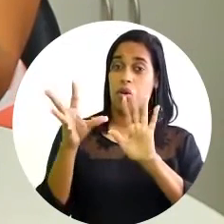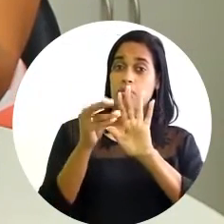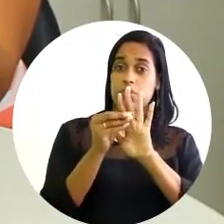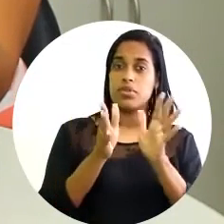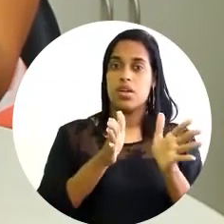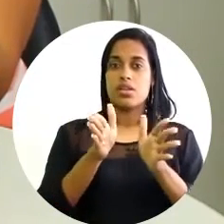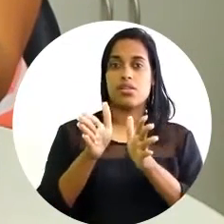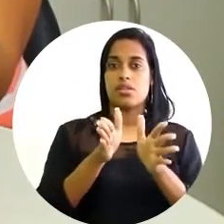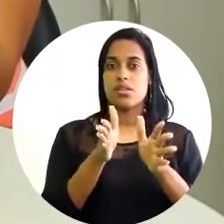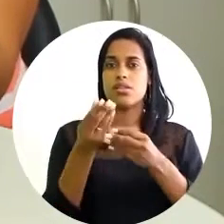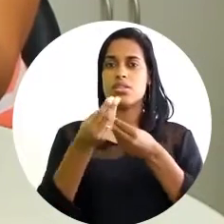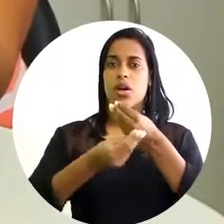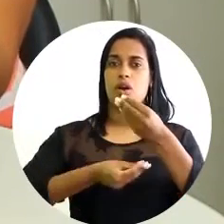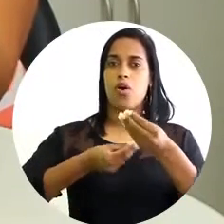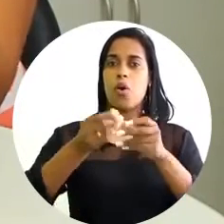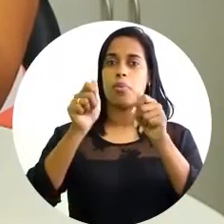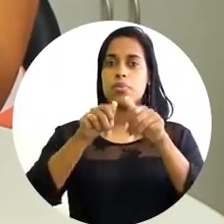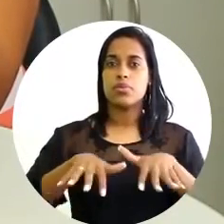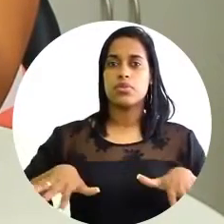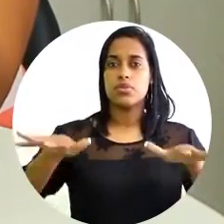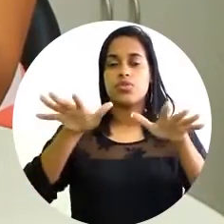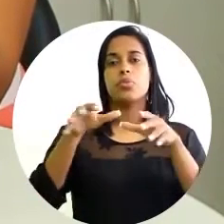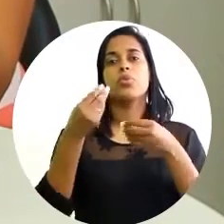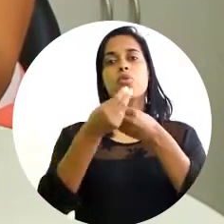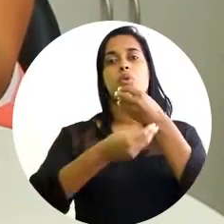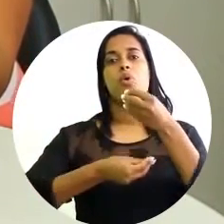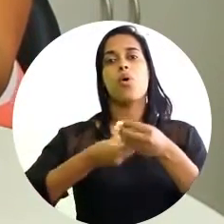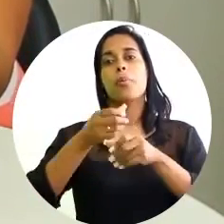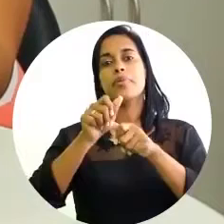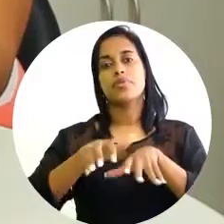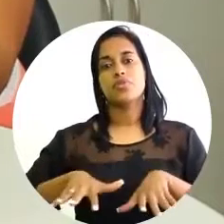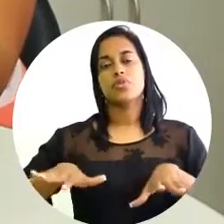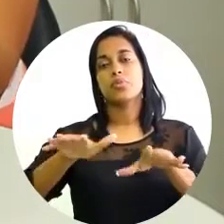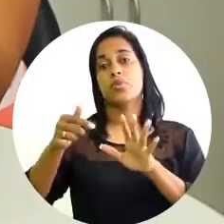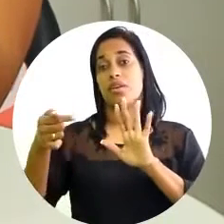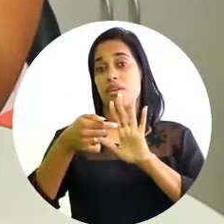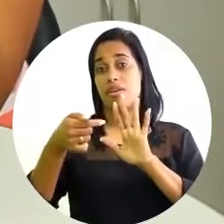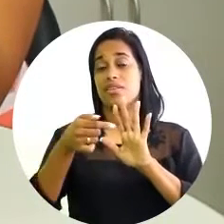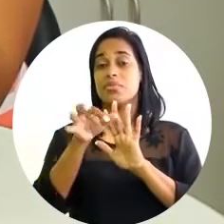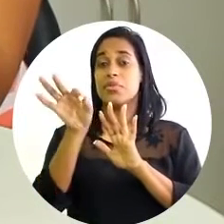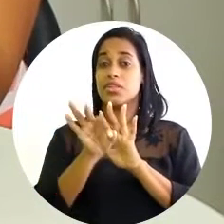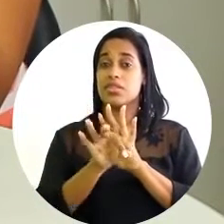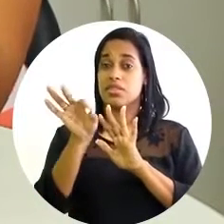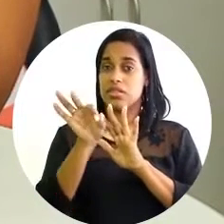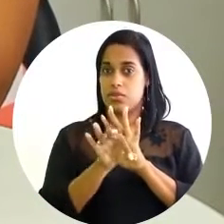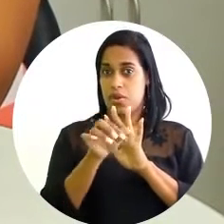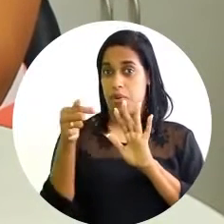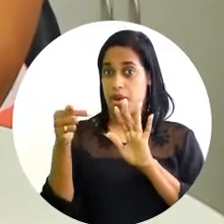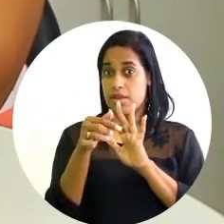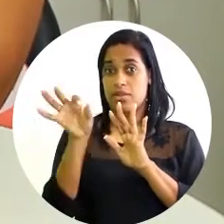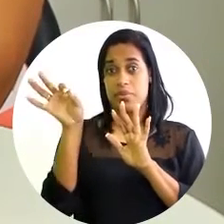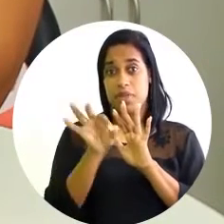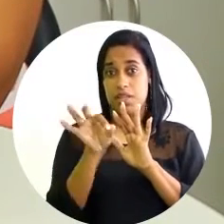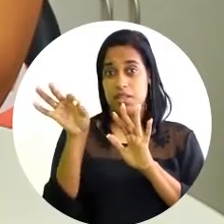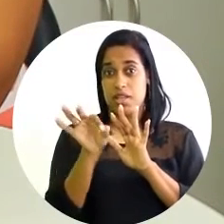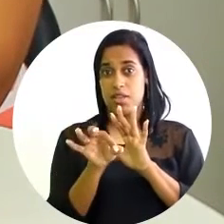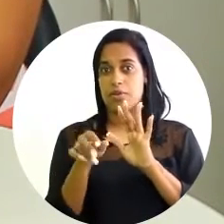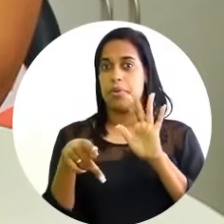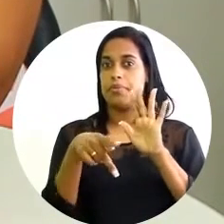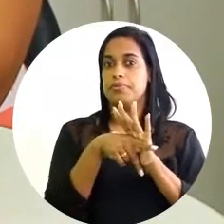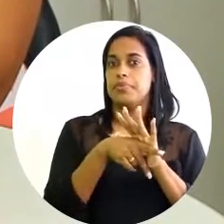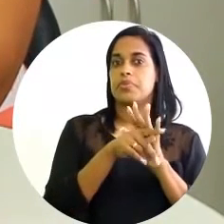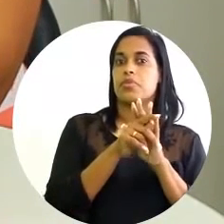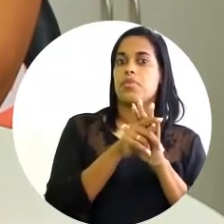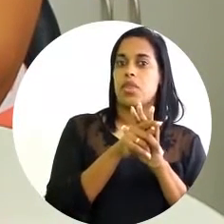cadastramento, como vai ser distribuído, como foi distribuído esse percentual. O percentual